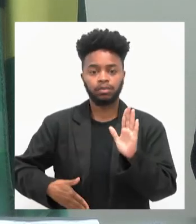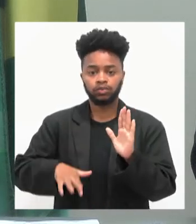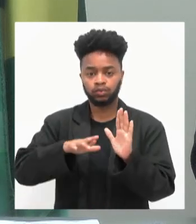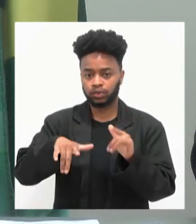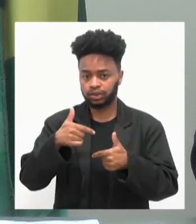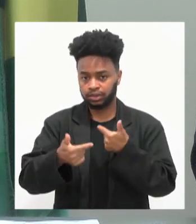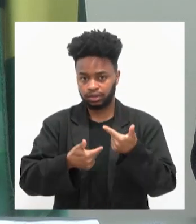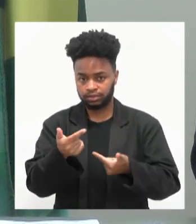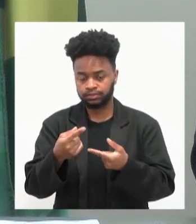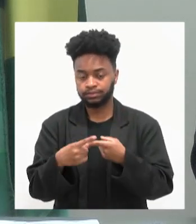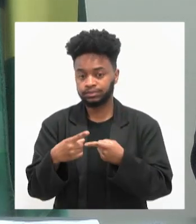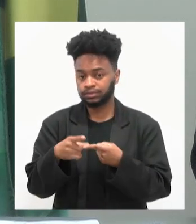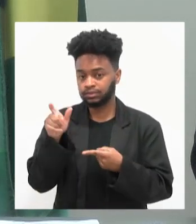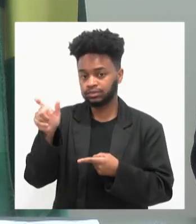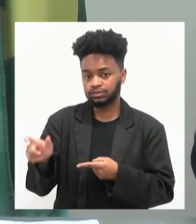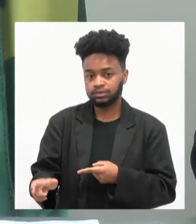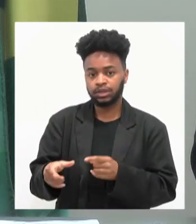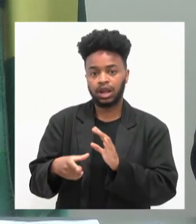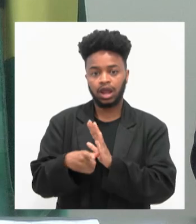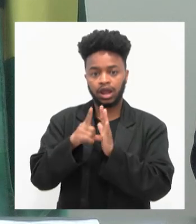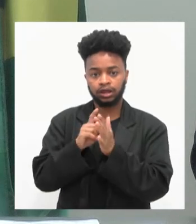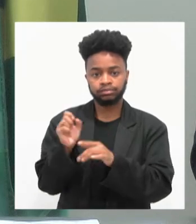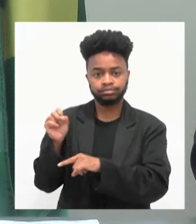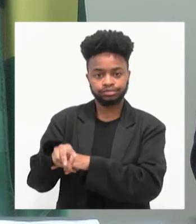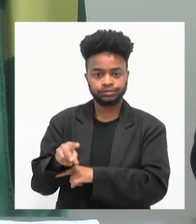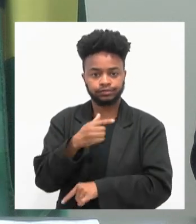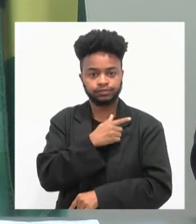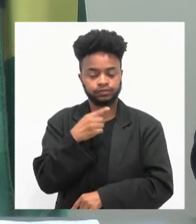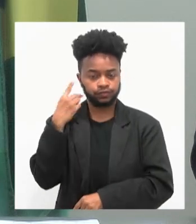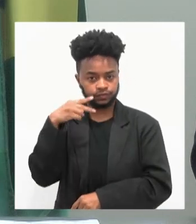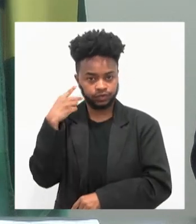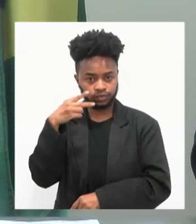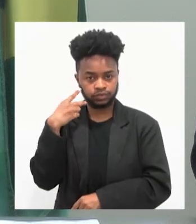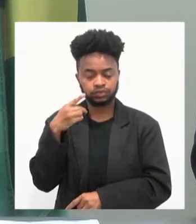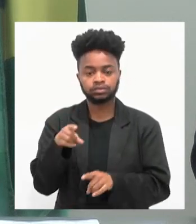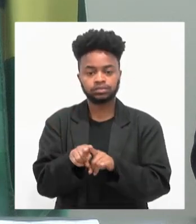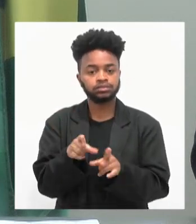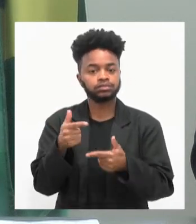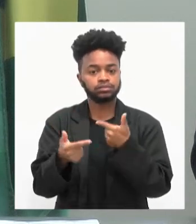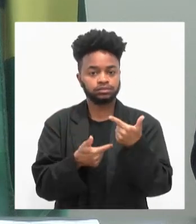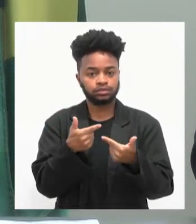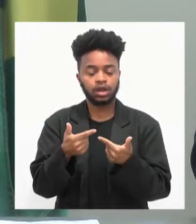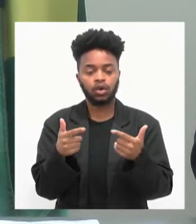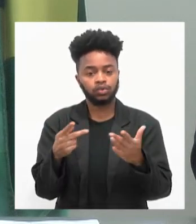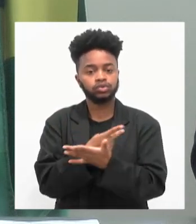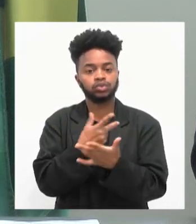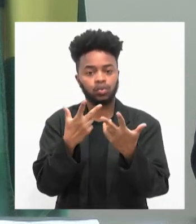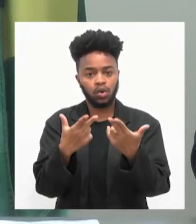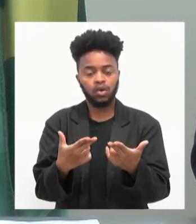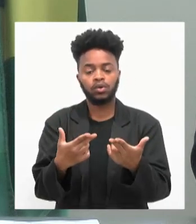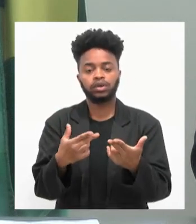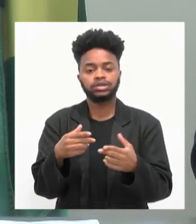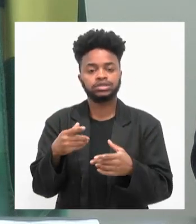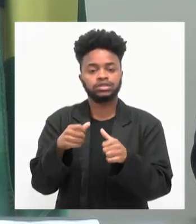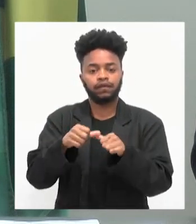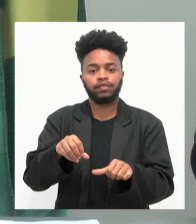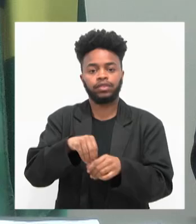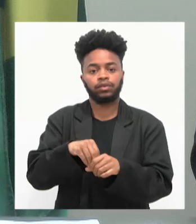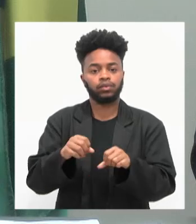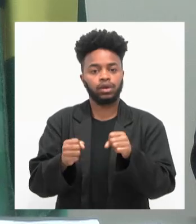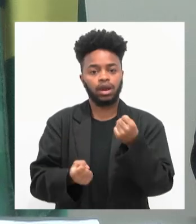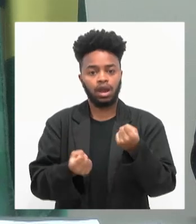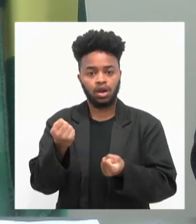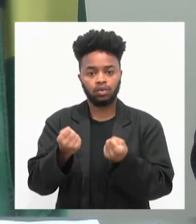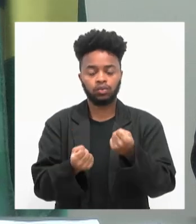ser vereador, ele passou por uma situação da mesma que o trabalhador hoje passa. Ele foi abordado no carro com a esposa, com a filha, com